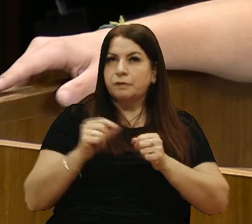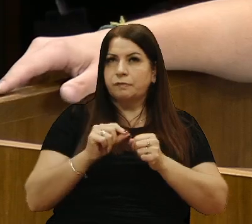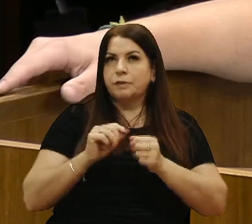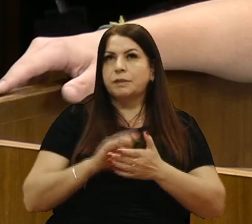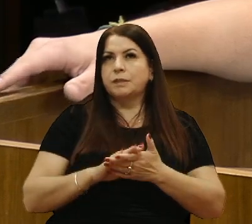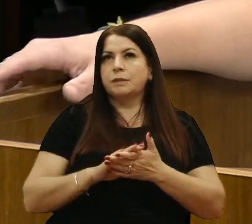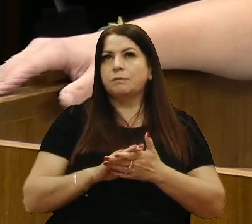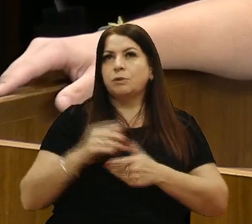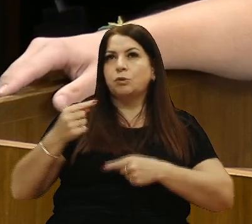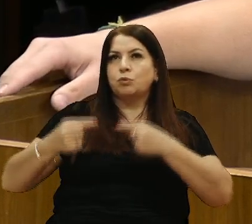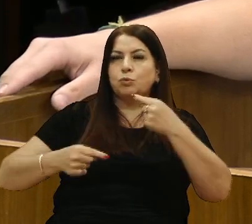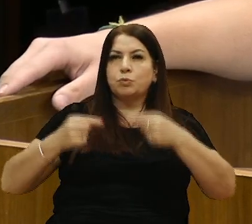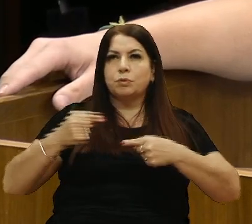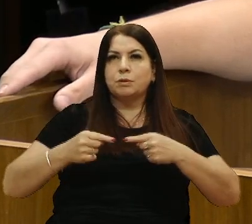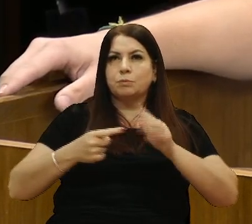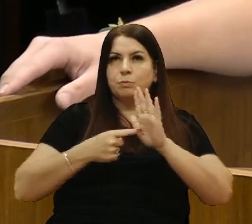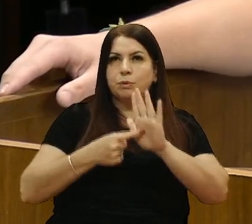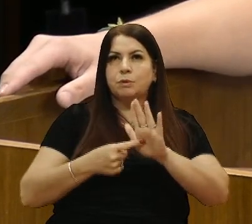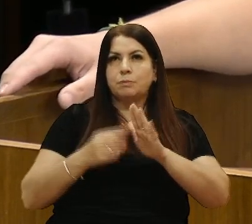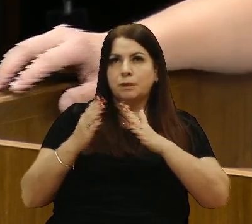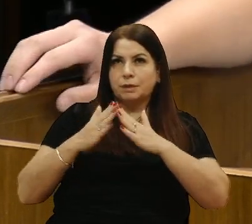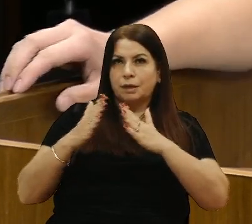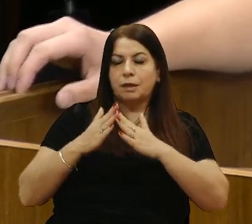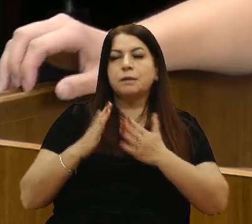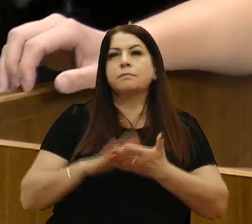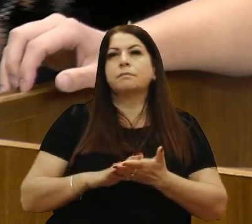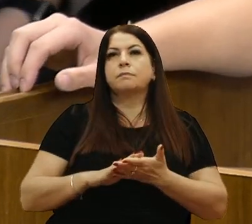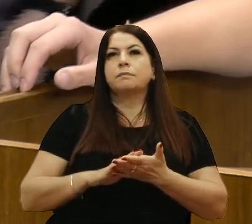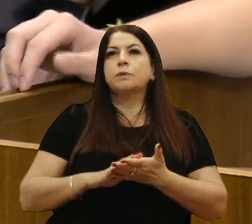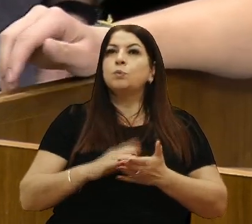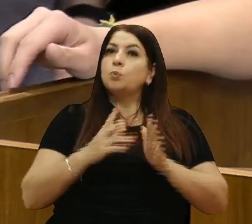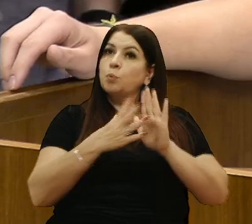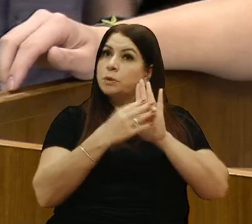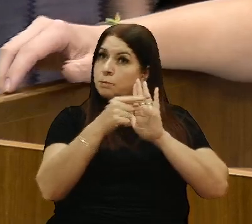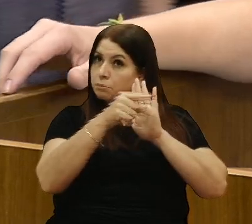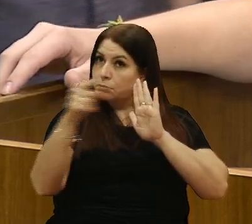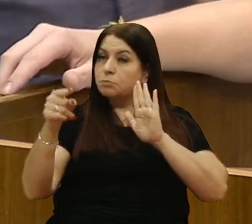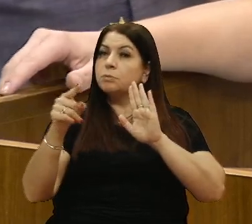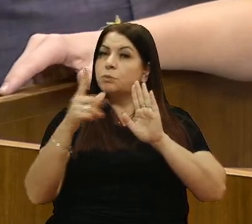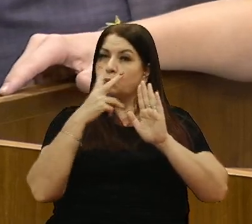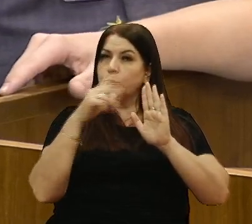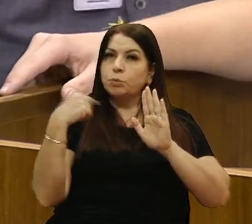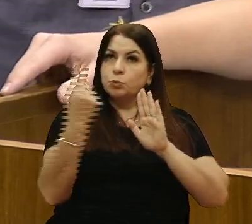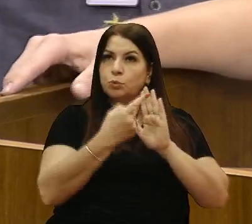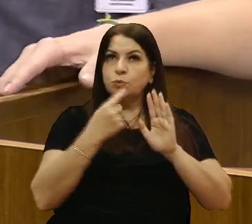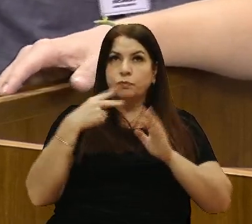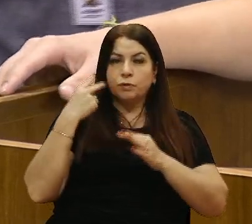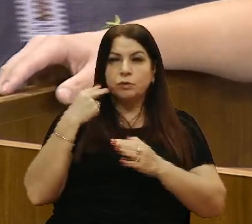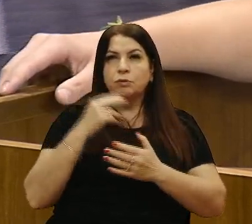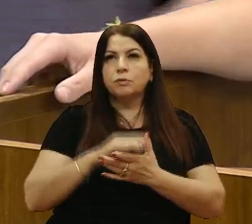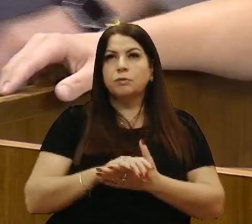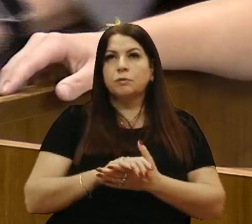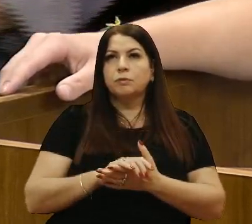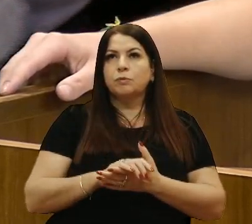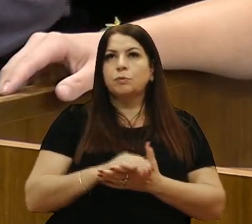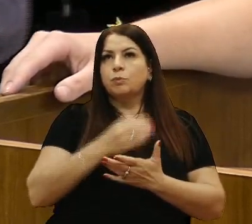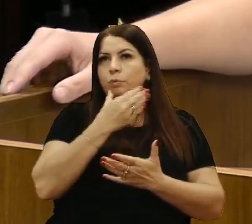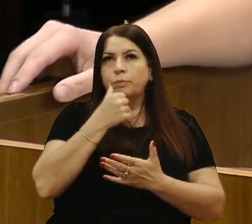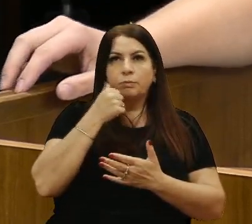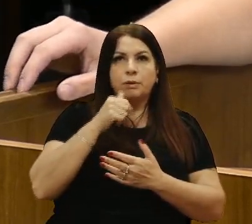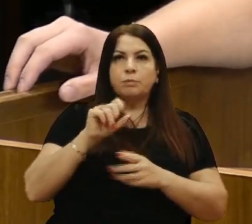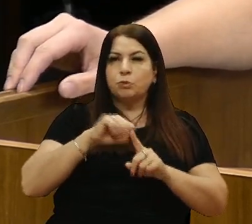fazemos e as discussões que nós trazemos para essa casa. Então, que o exemplo do senhor sirva de exemplo para todos os vereadores, vereadoras e para